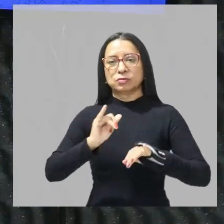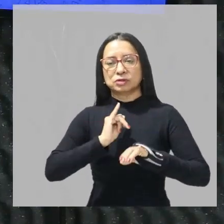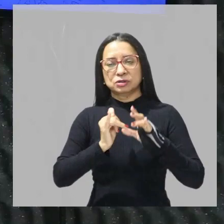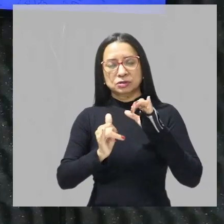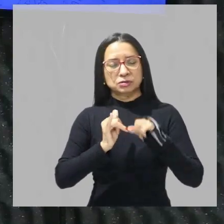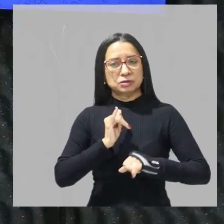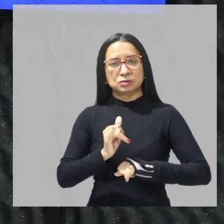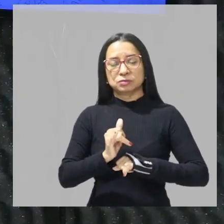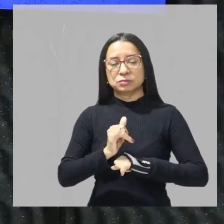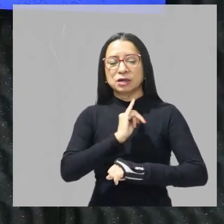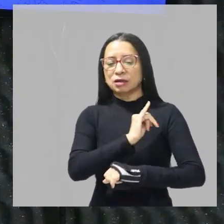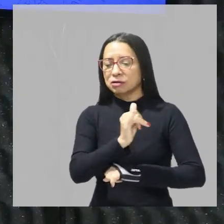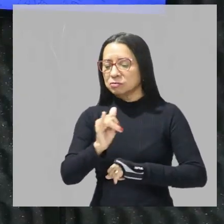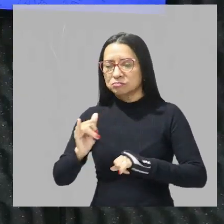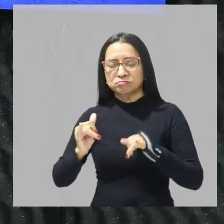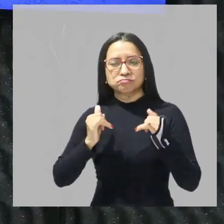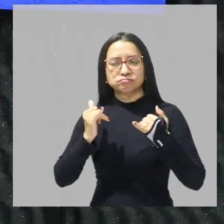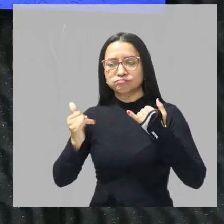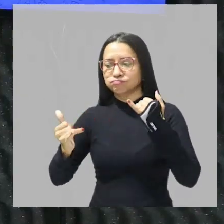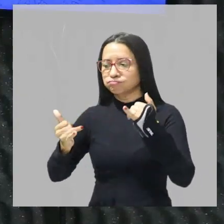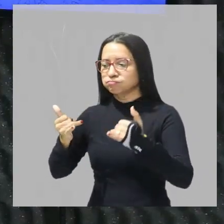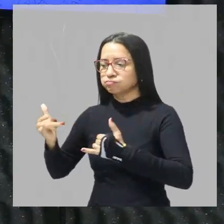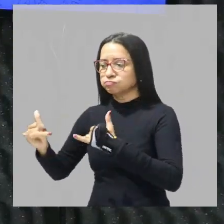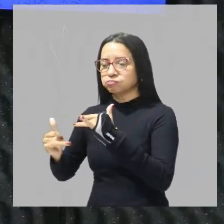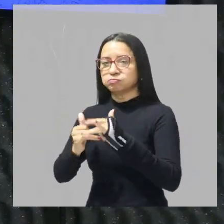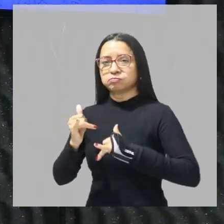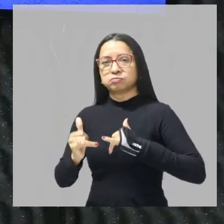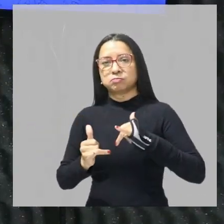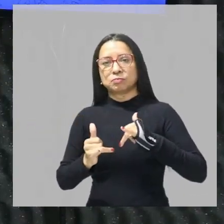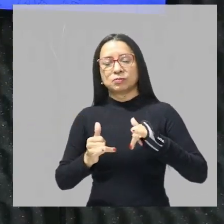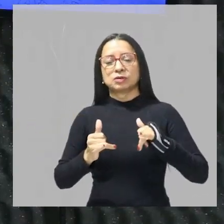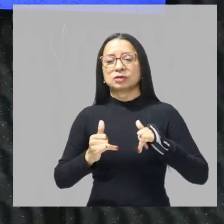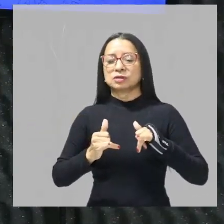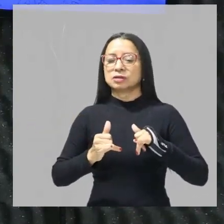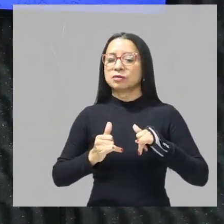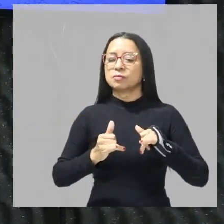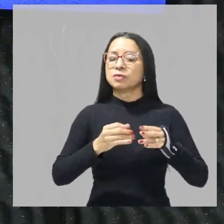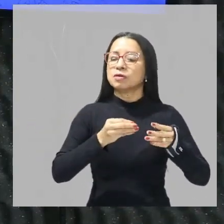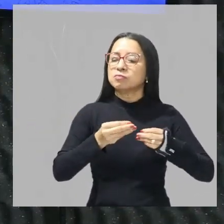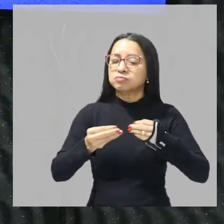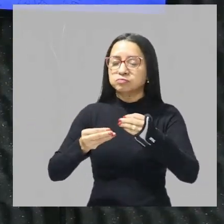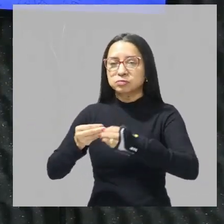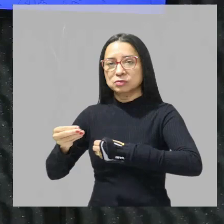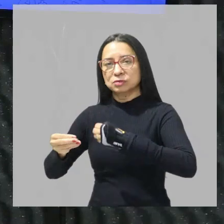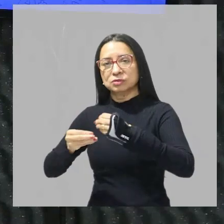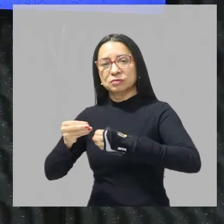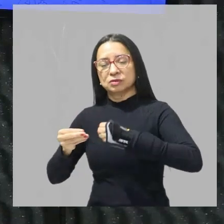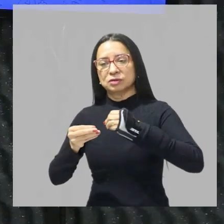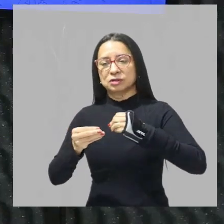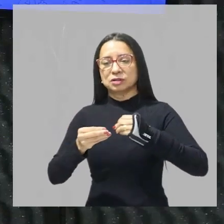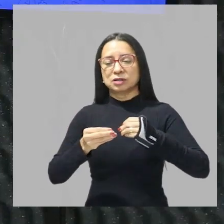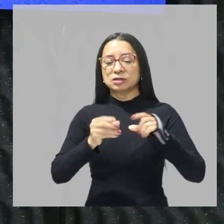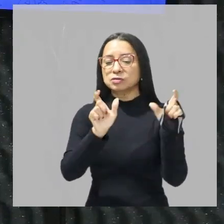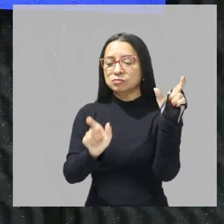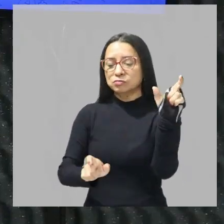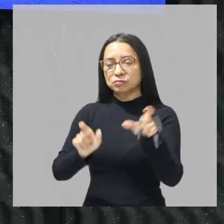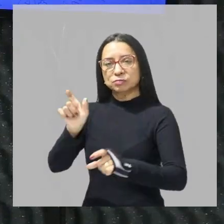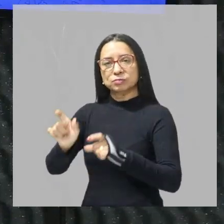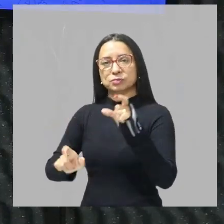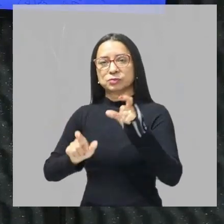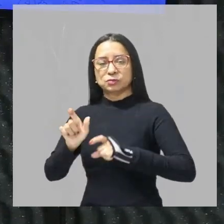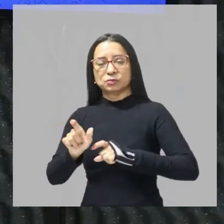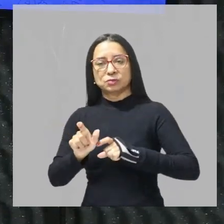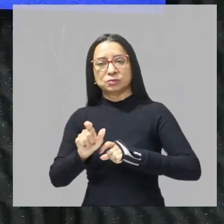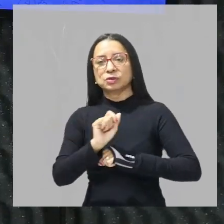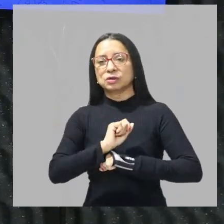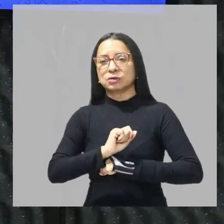outro, nós temos transferência de matéria também sendo transferida de um indivíduo para o outro, tá? E essa transferência